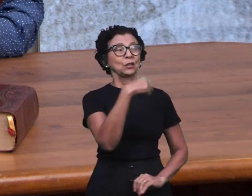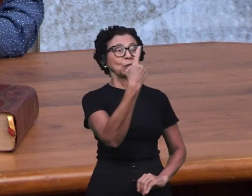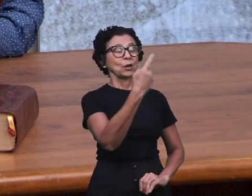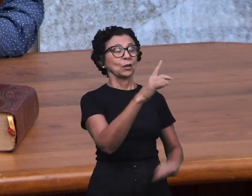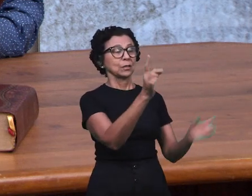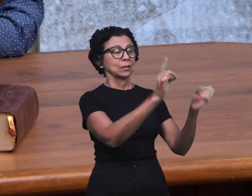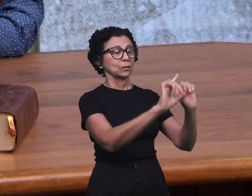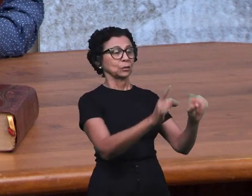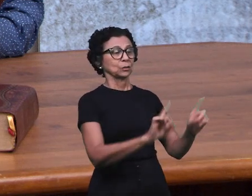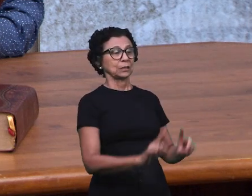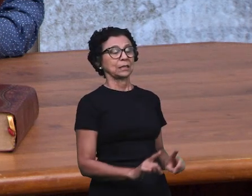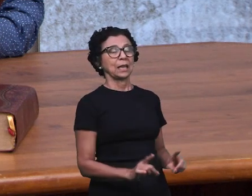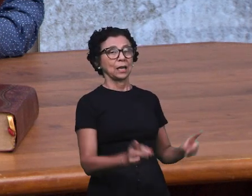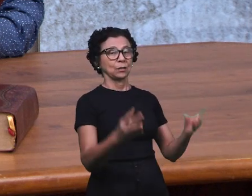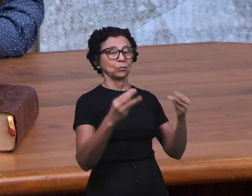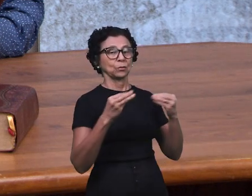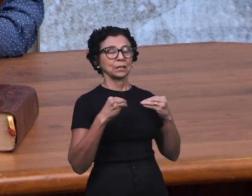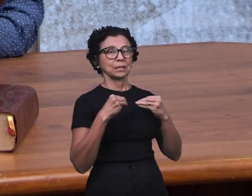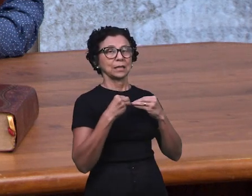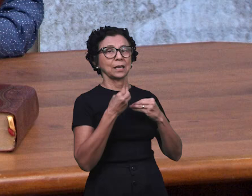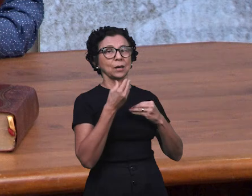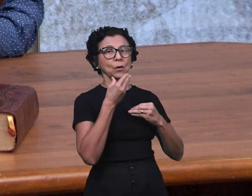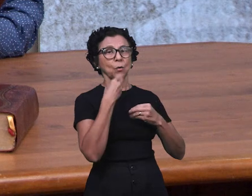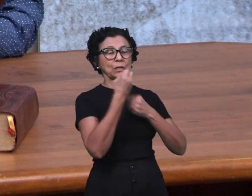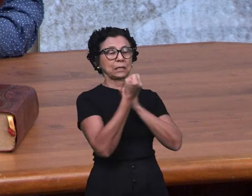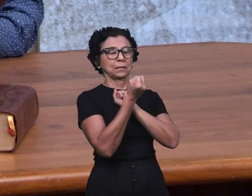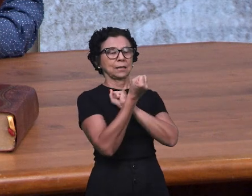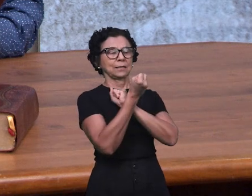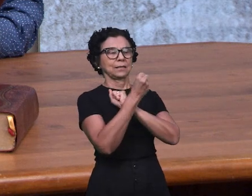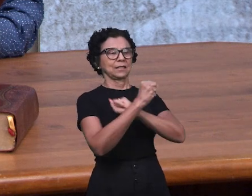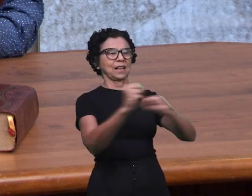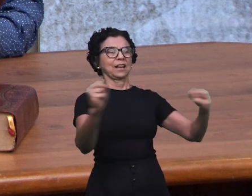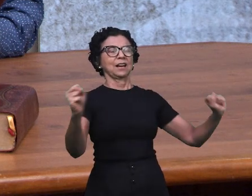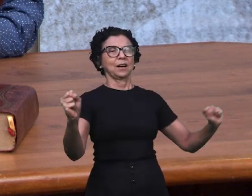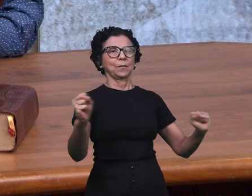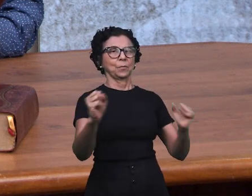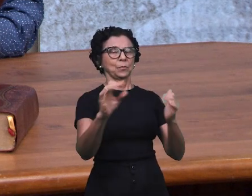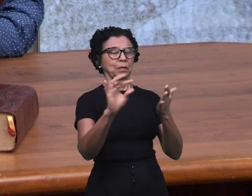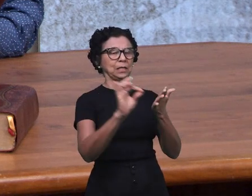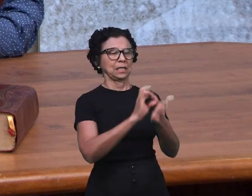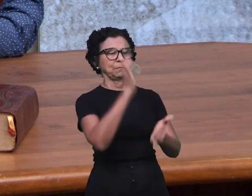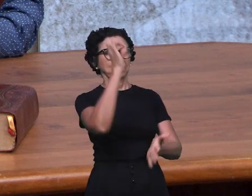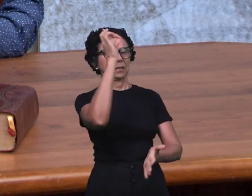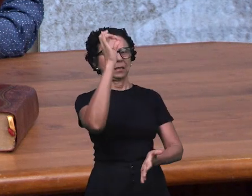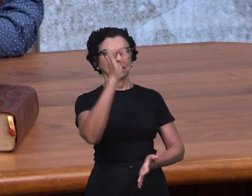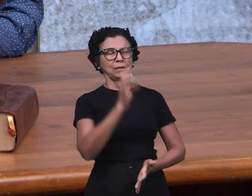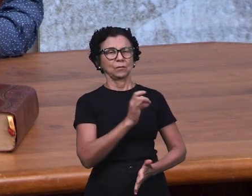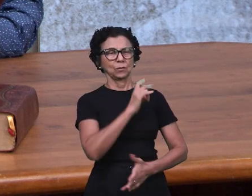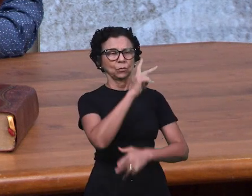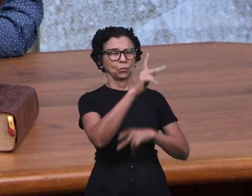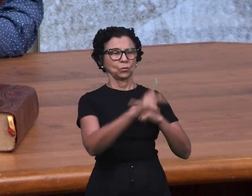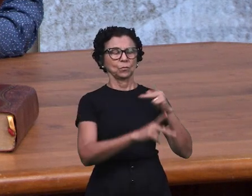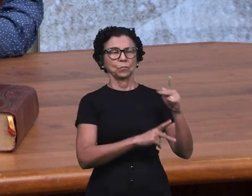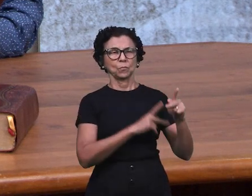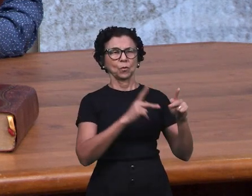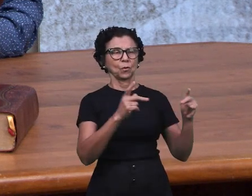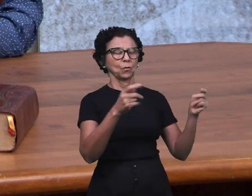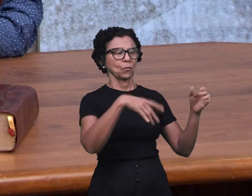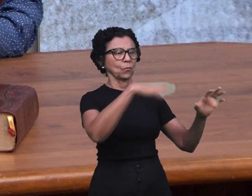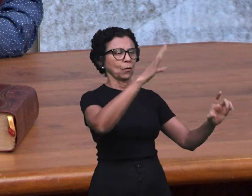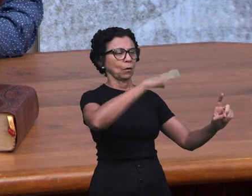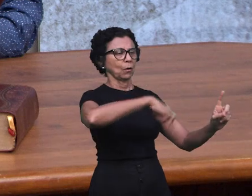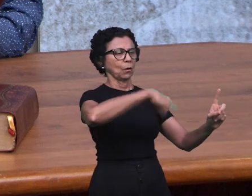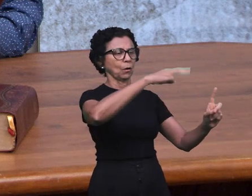inimigo. Semelhantemente, vendo-o, o povo louvavam ao seu Deus, porque diziam: